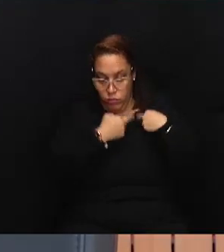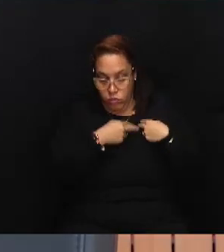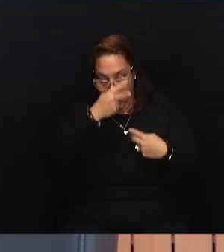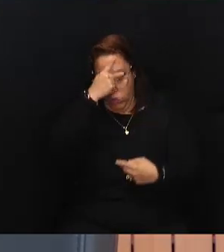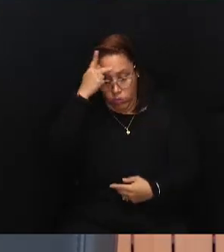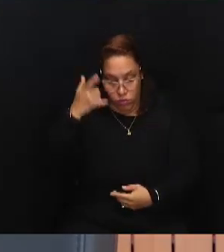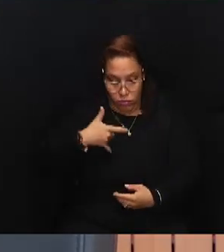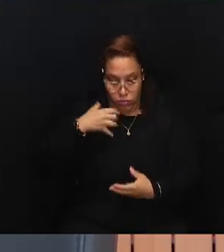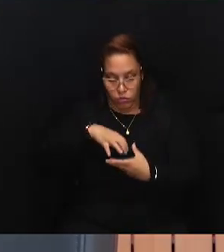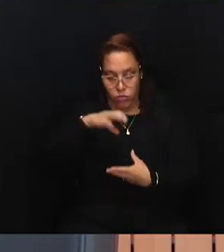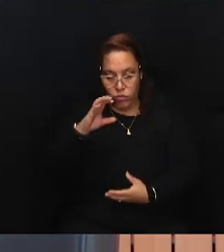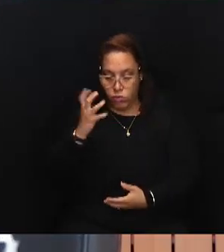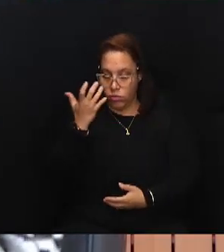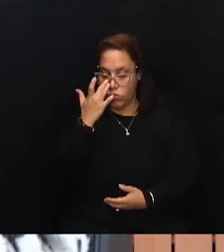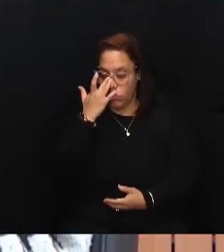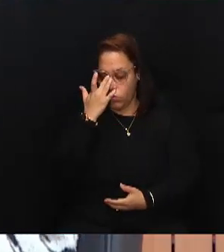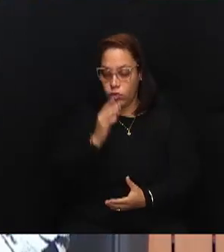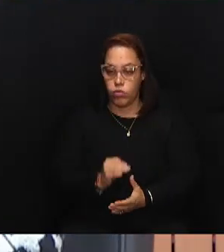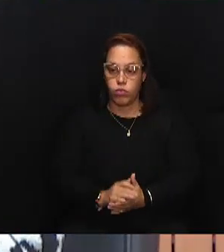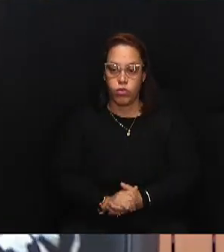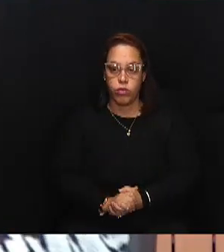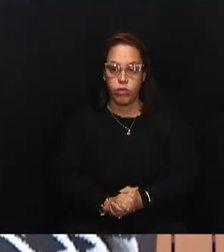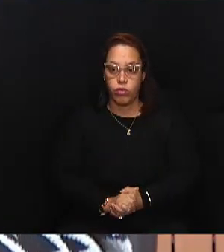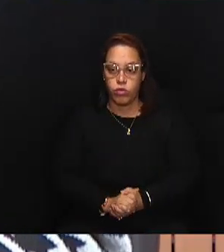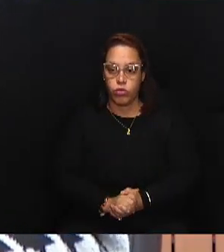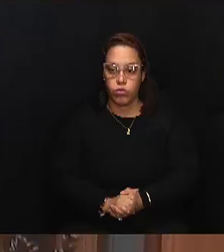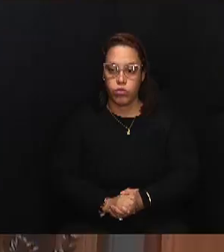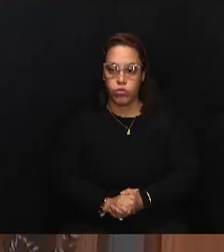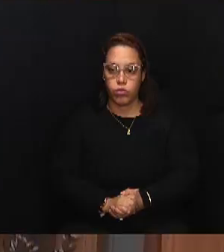pessoa idosa ocorram.